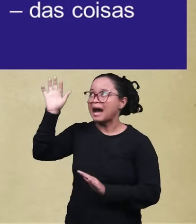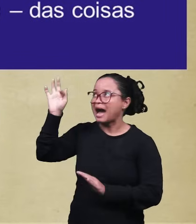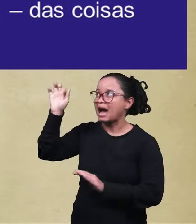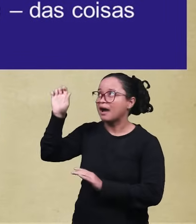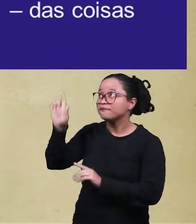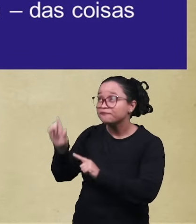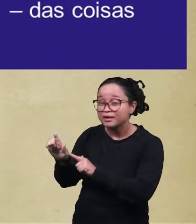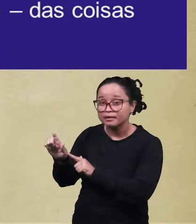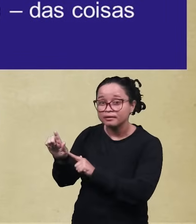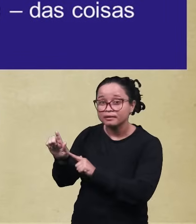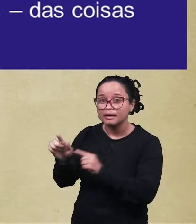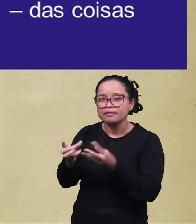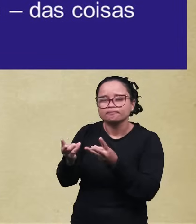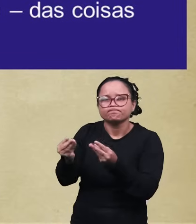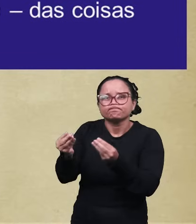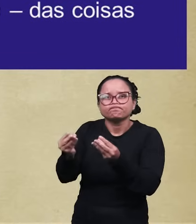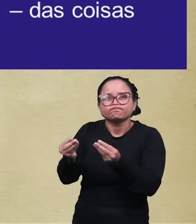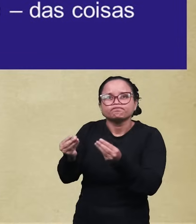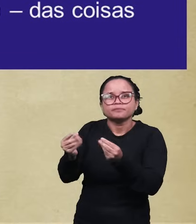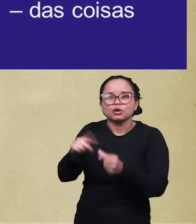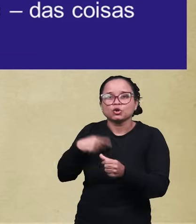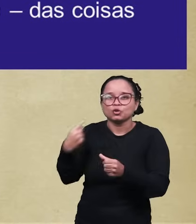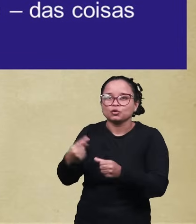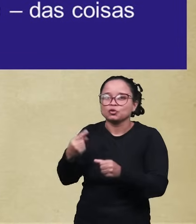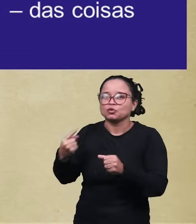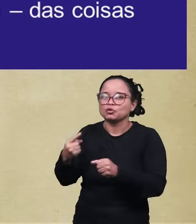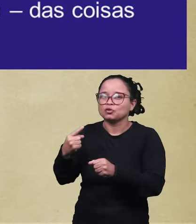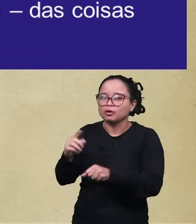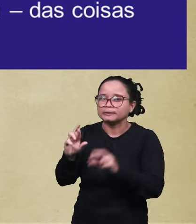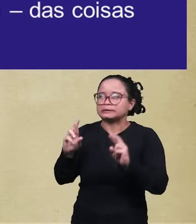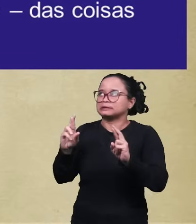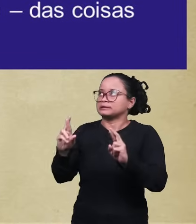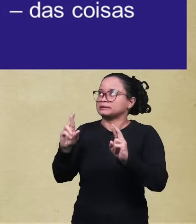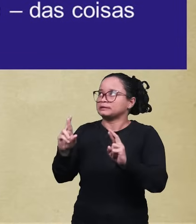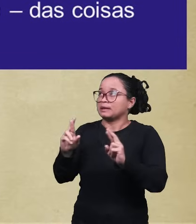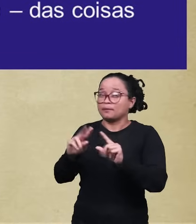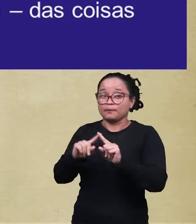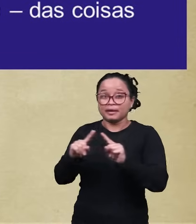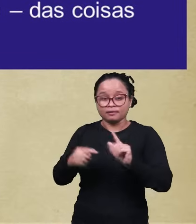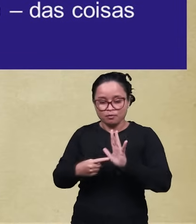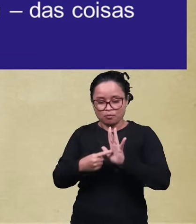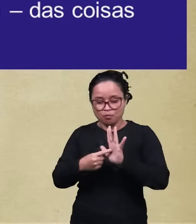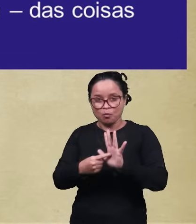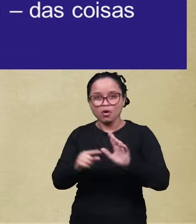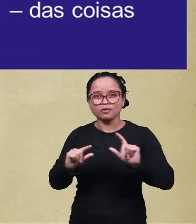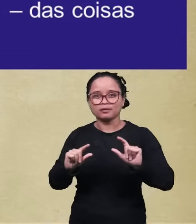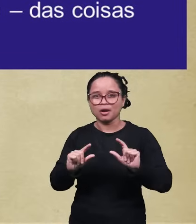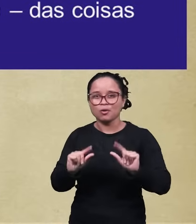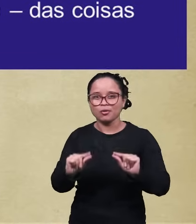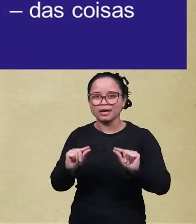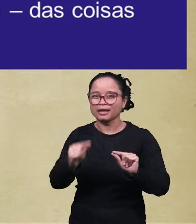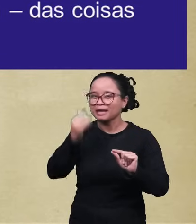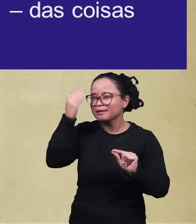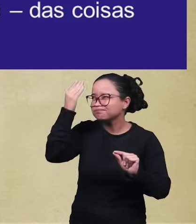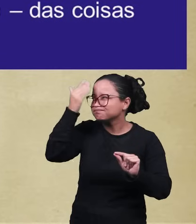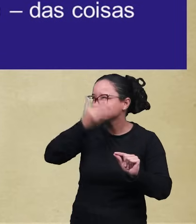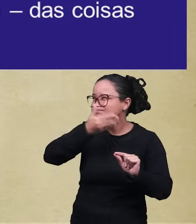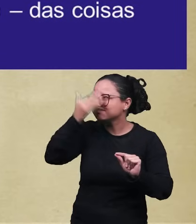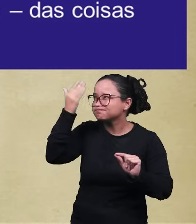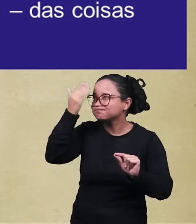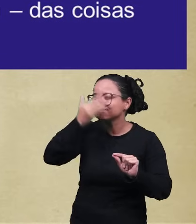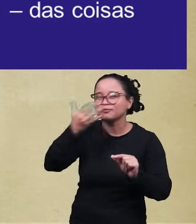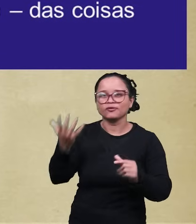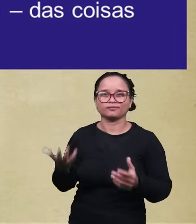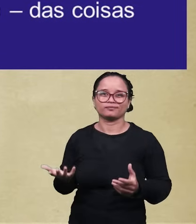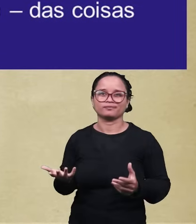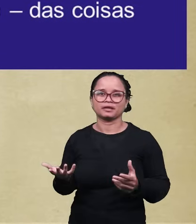das coisas pelas quais esperamos, a evidência das coisas não vistas, né? Então nós estamos falando aqui muito de